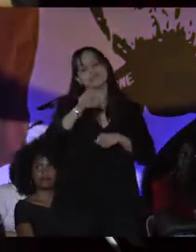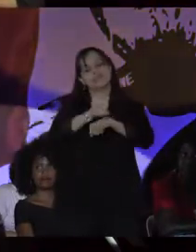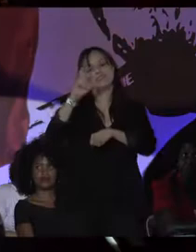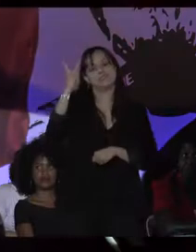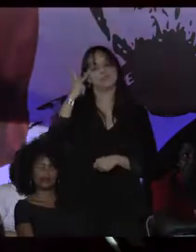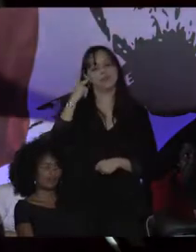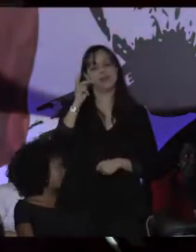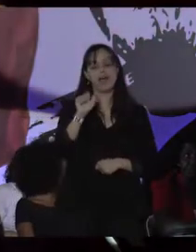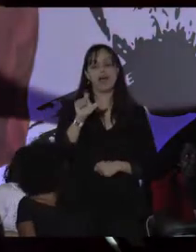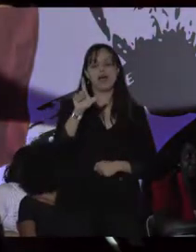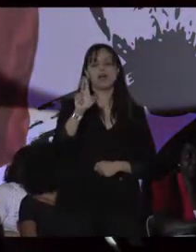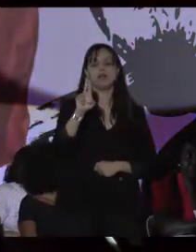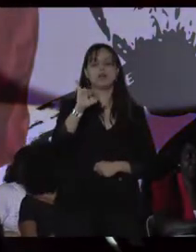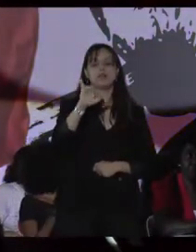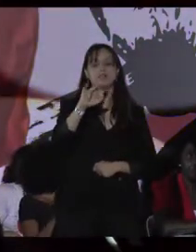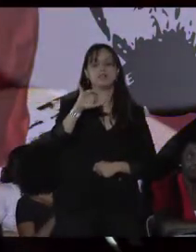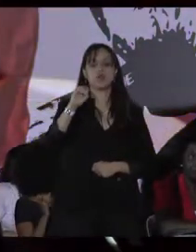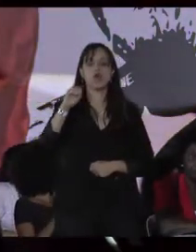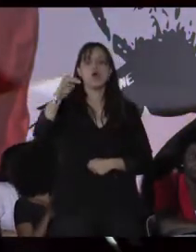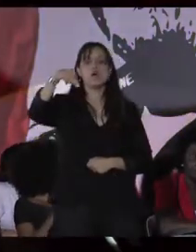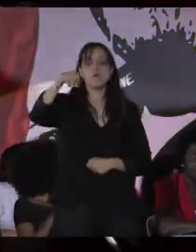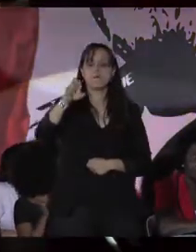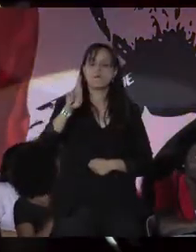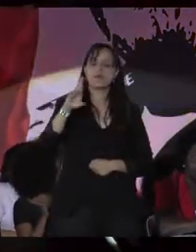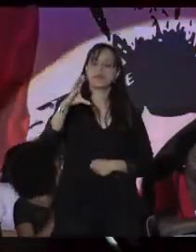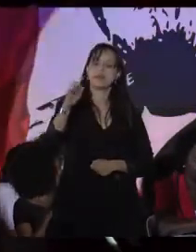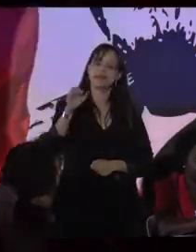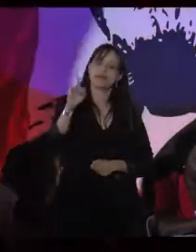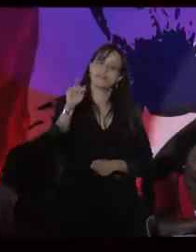Paulo, Aloísio Mercadante.